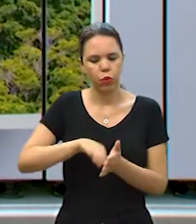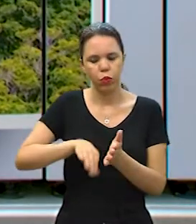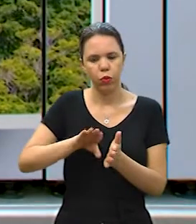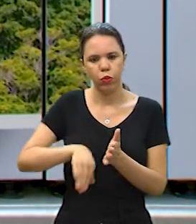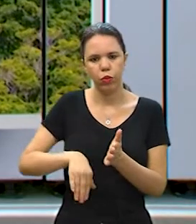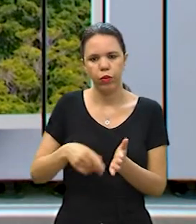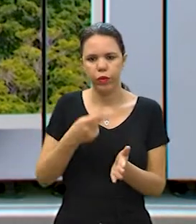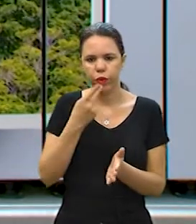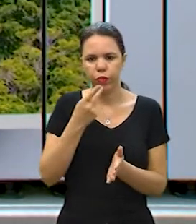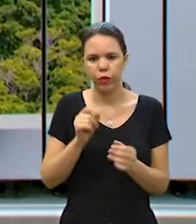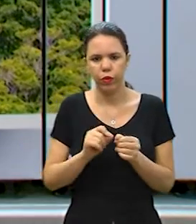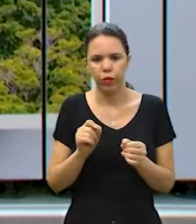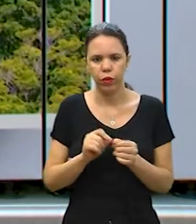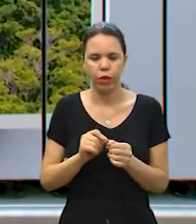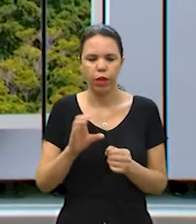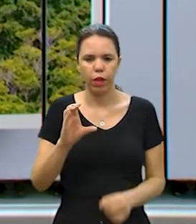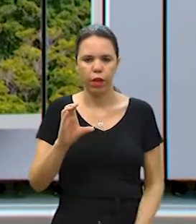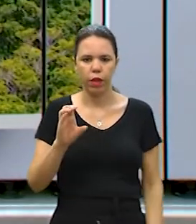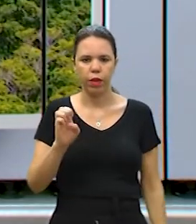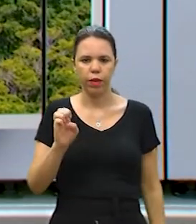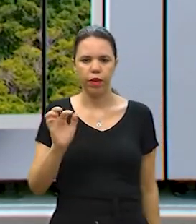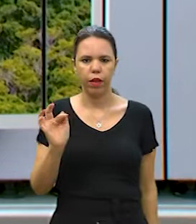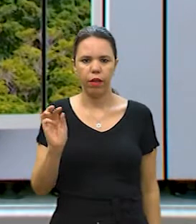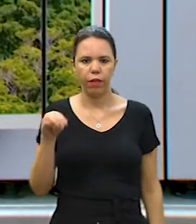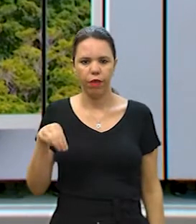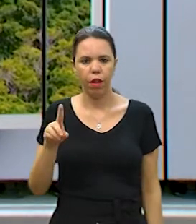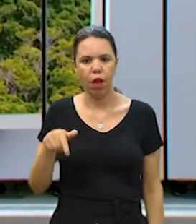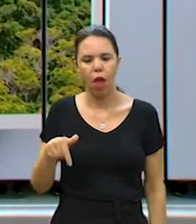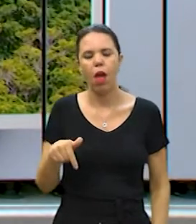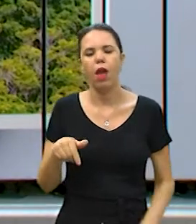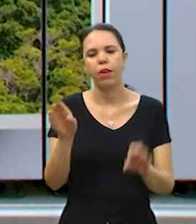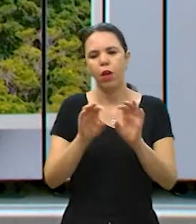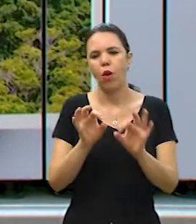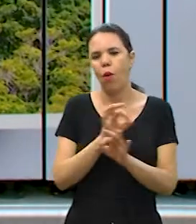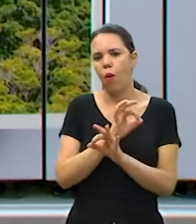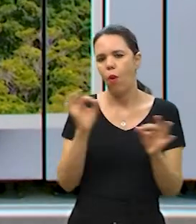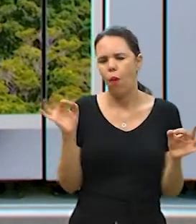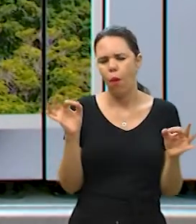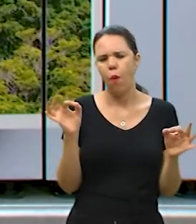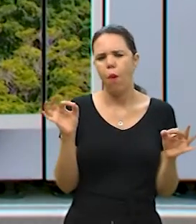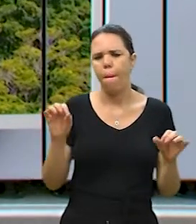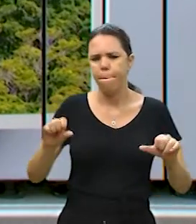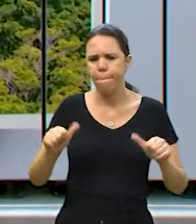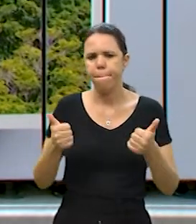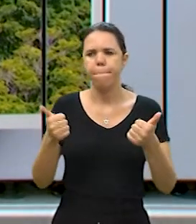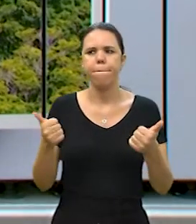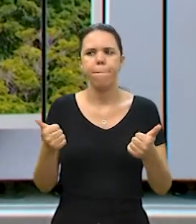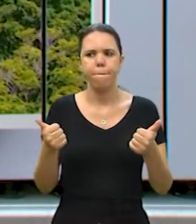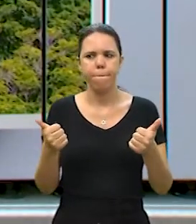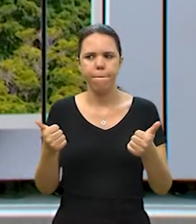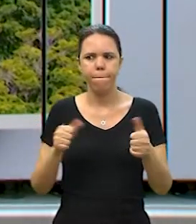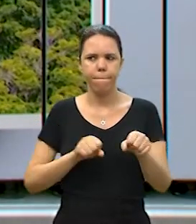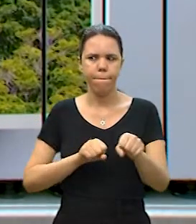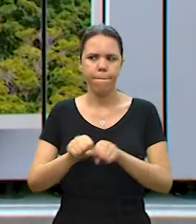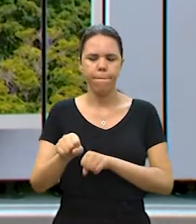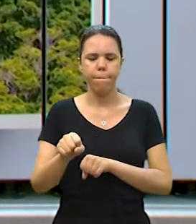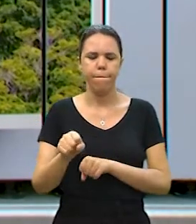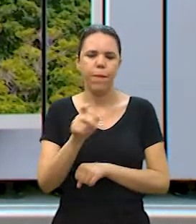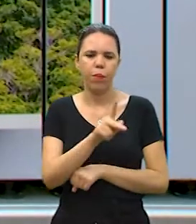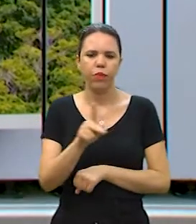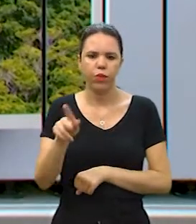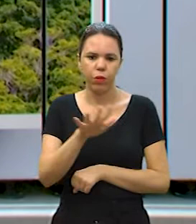como foram os Cefams, que era uma estrutura muito positiva assim, de formação